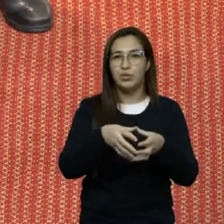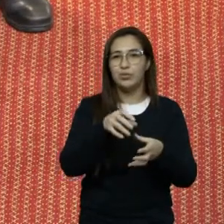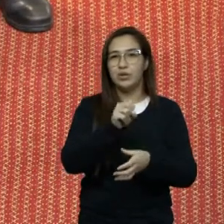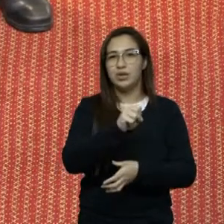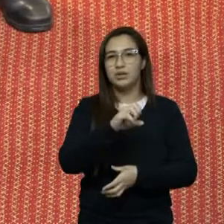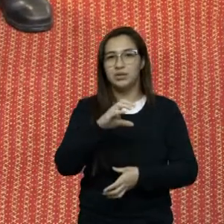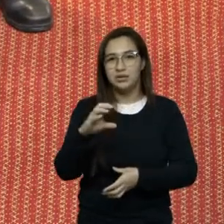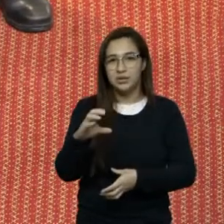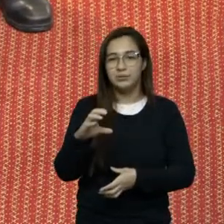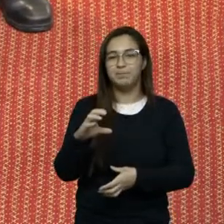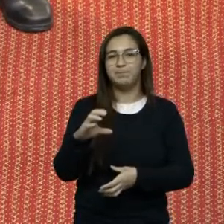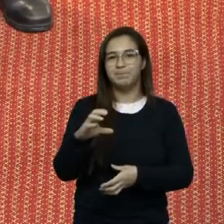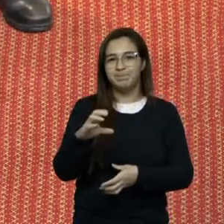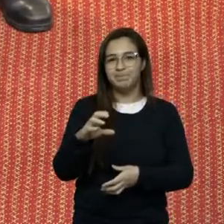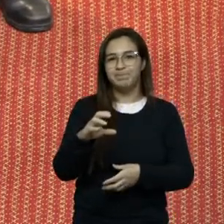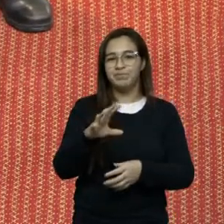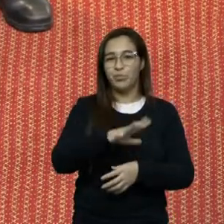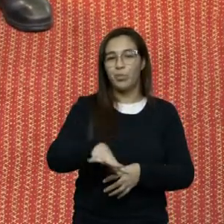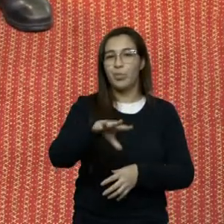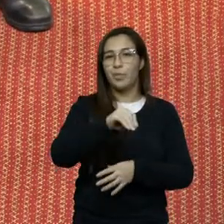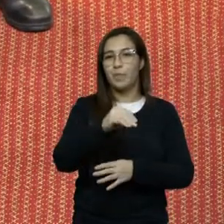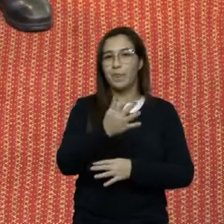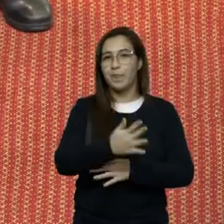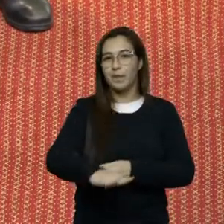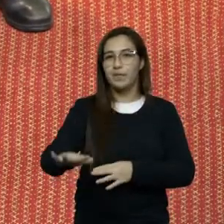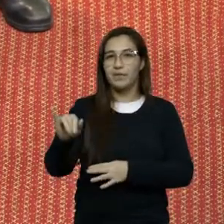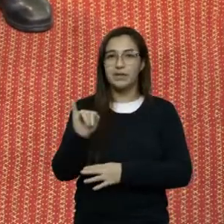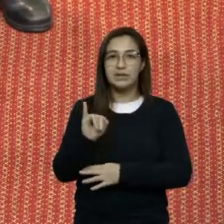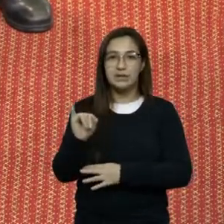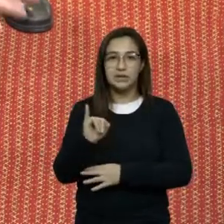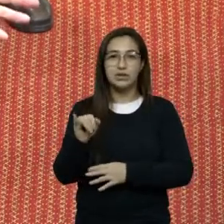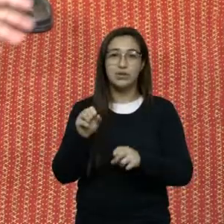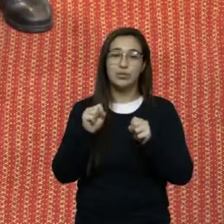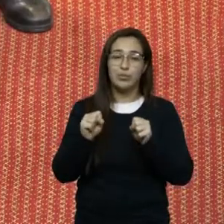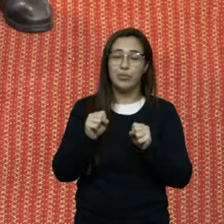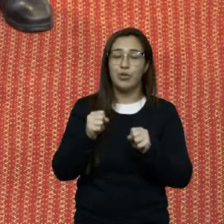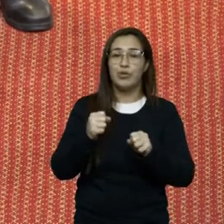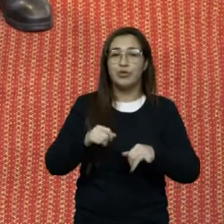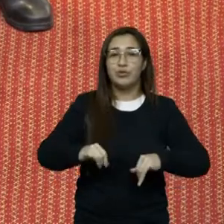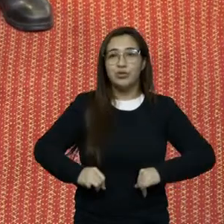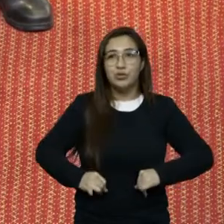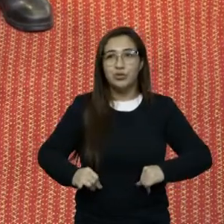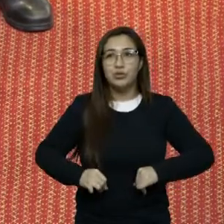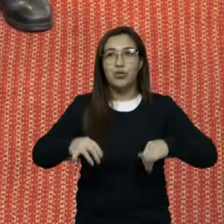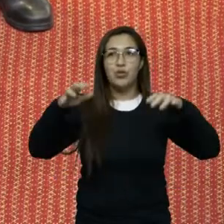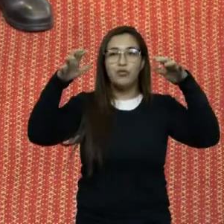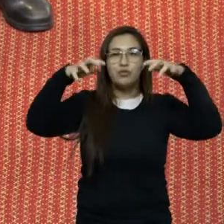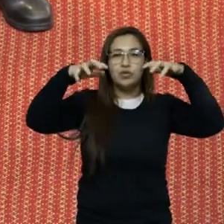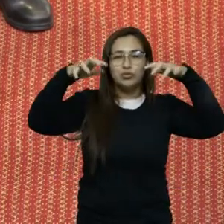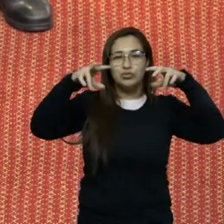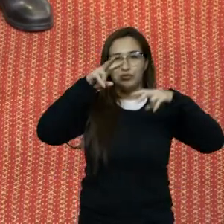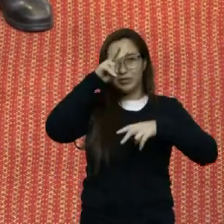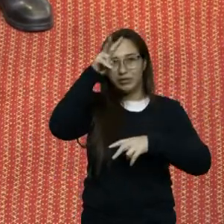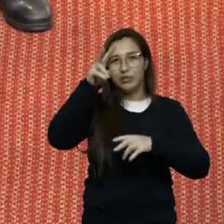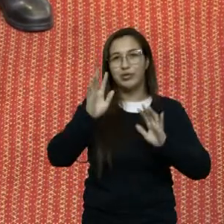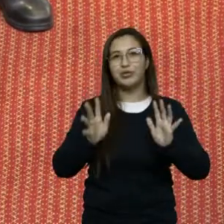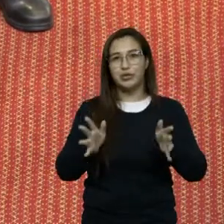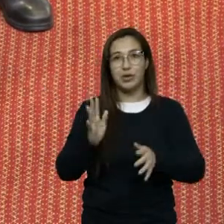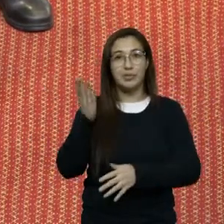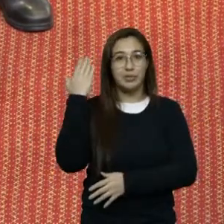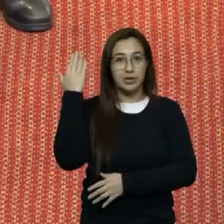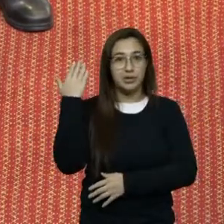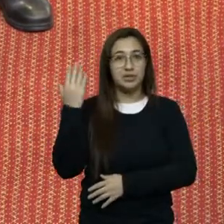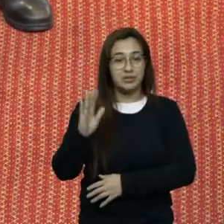todo o pessoal do Vale Itajaí lá sofrendo aí com as possibilidades enchente de enxurrada toda situação que a gente já vivenciou Em alguns momentos então